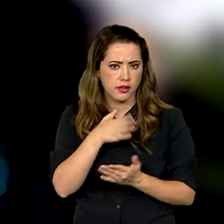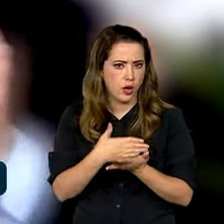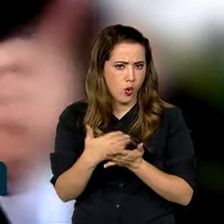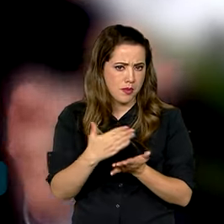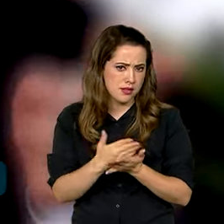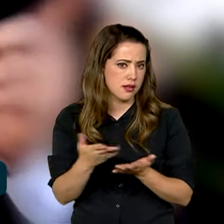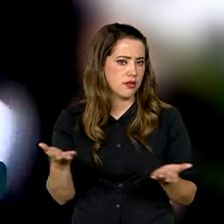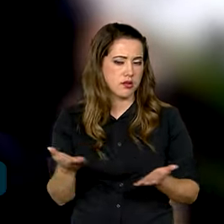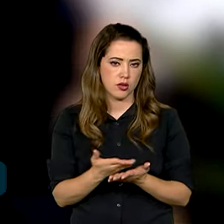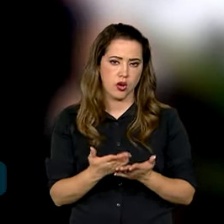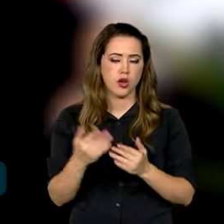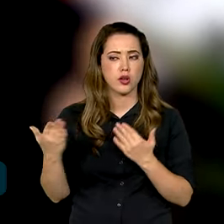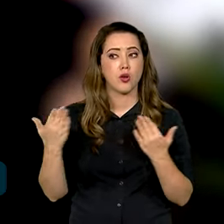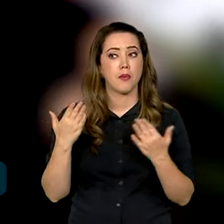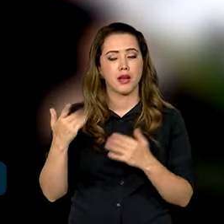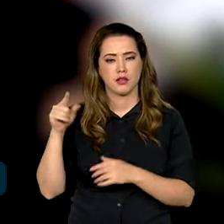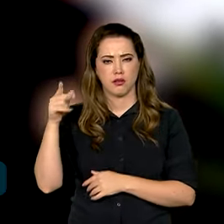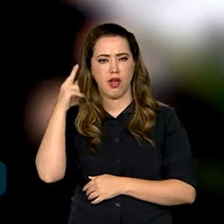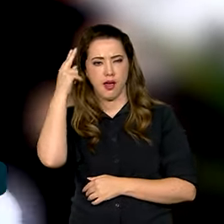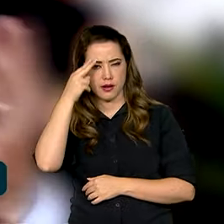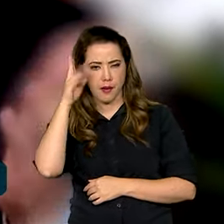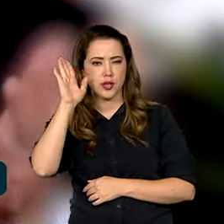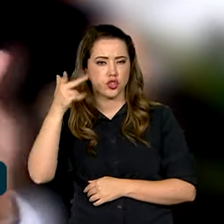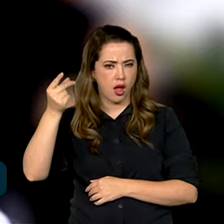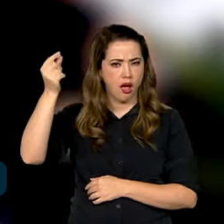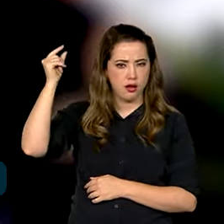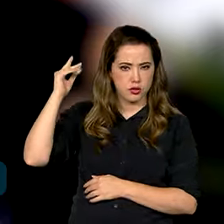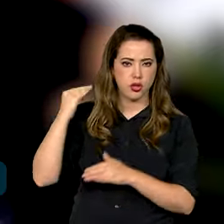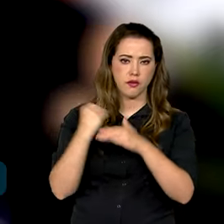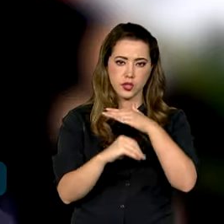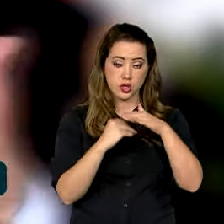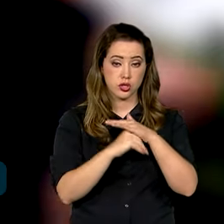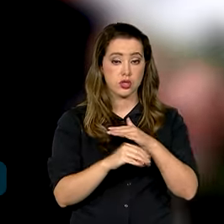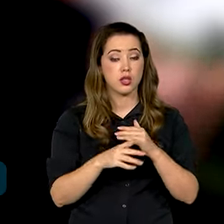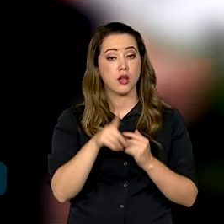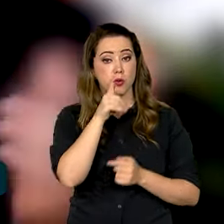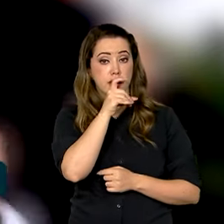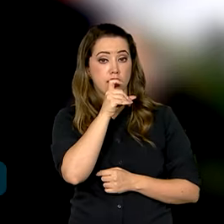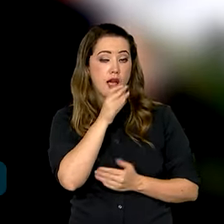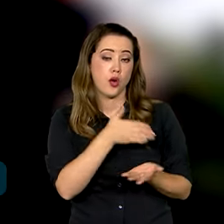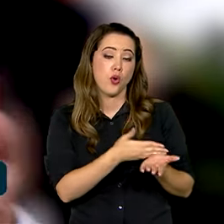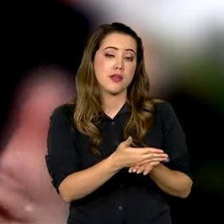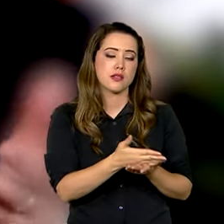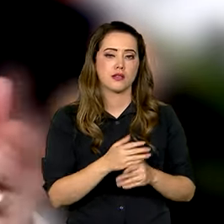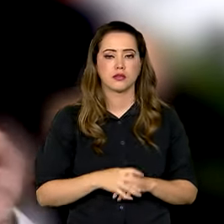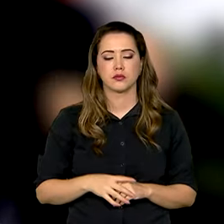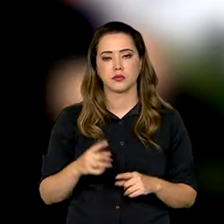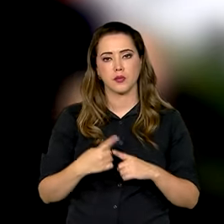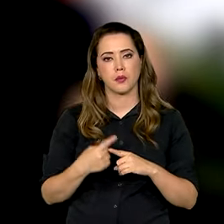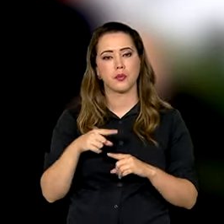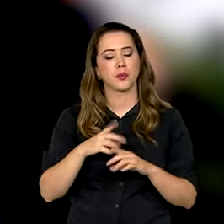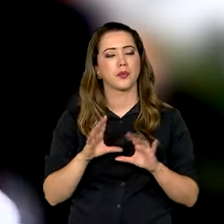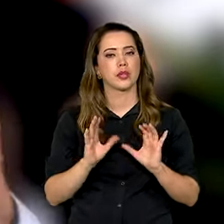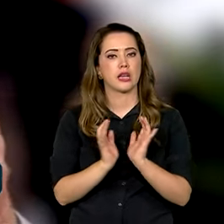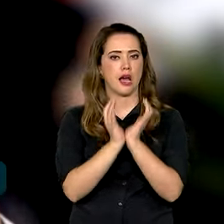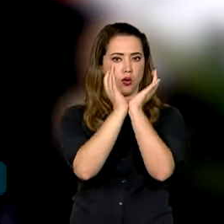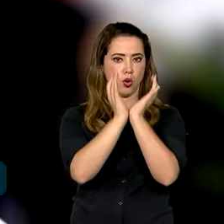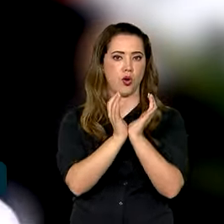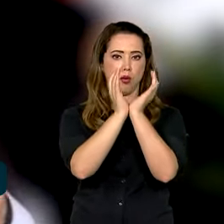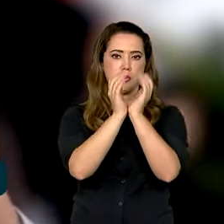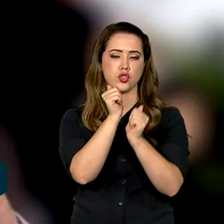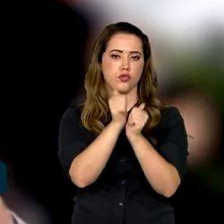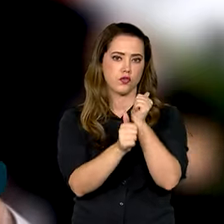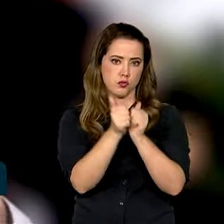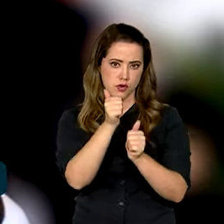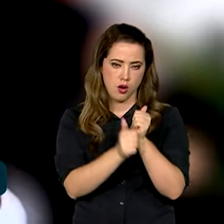Arábia Saudita está concluindo. Na COP, o país foi celebrado, o Brasil foi celebrado, inclusive com a